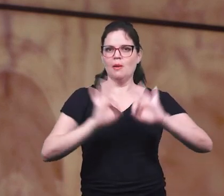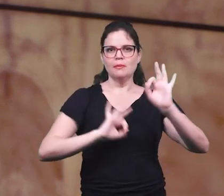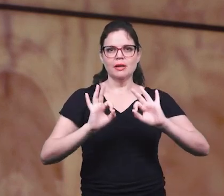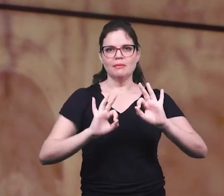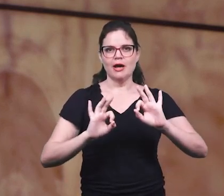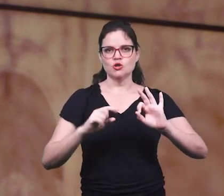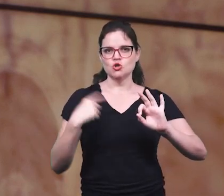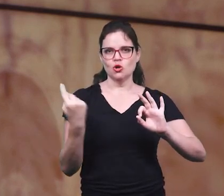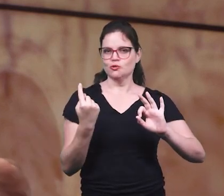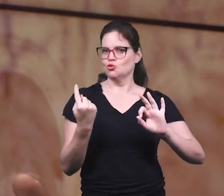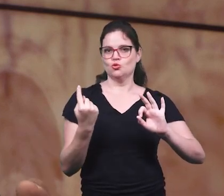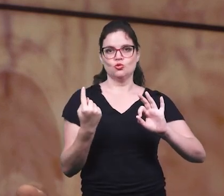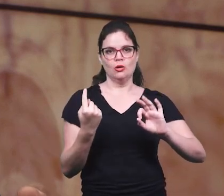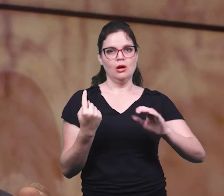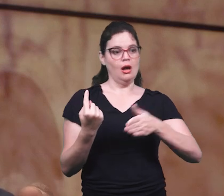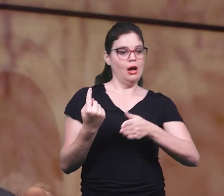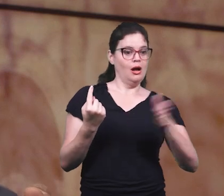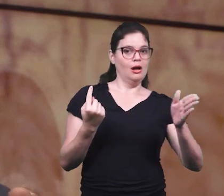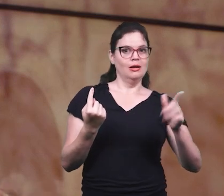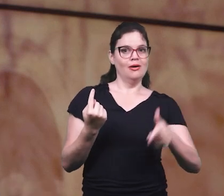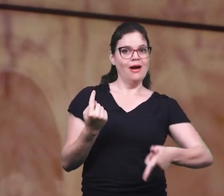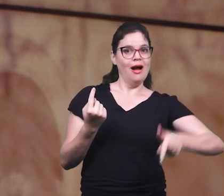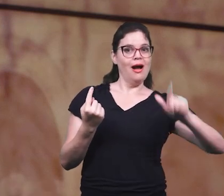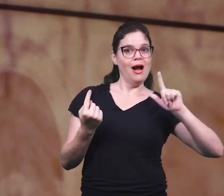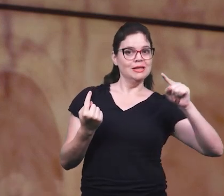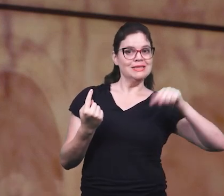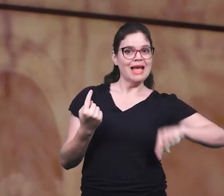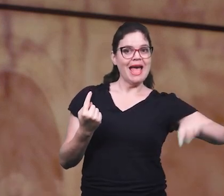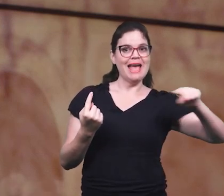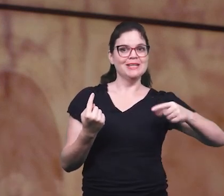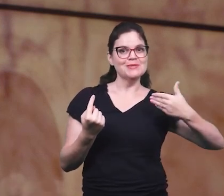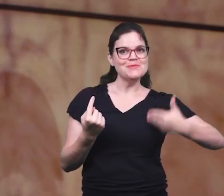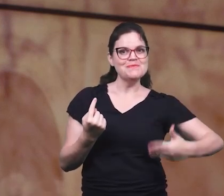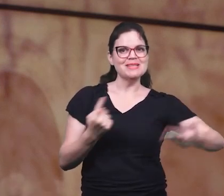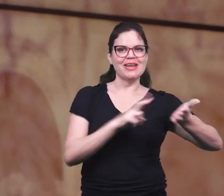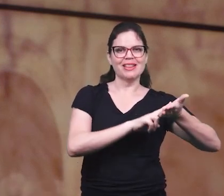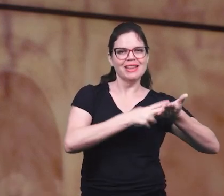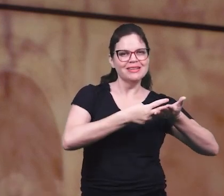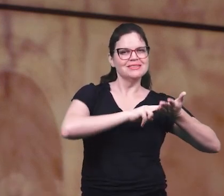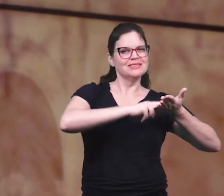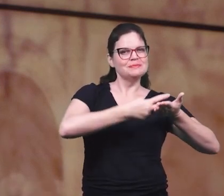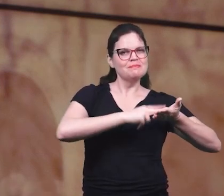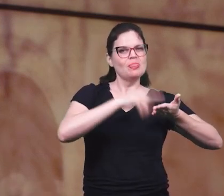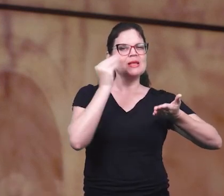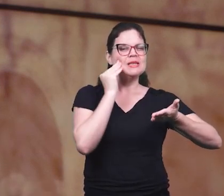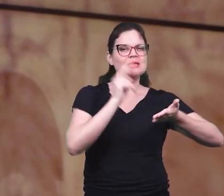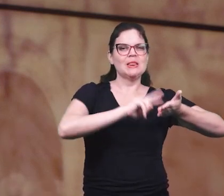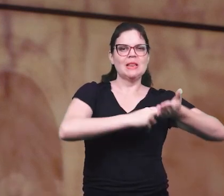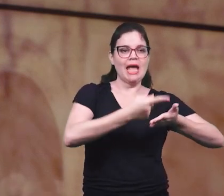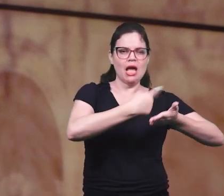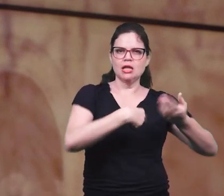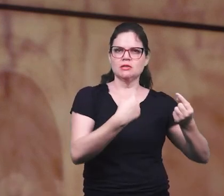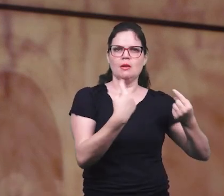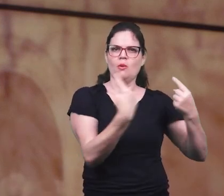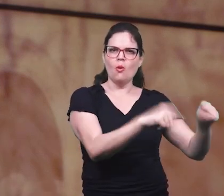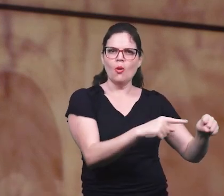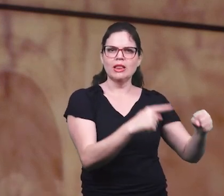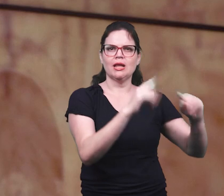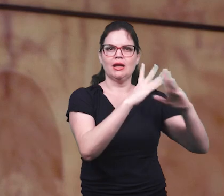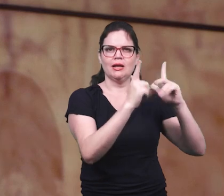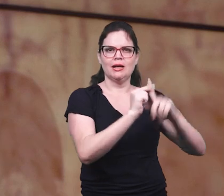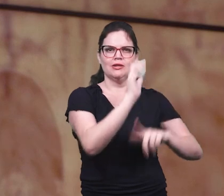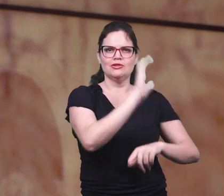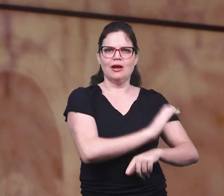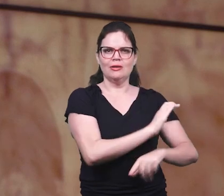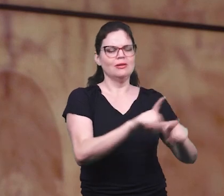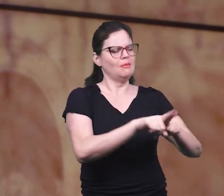né? Esses homens prepararam, abriram o caminho para o que Lutero ia fazer depois, né? Então, eles também eram contra. Você pode observar